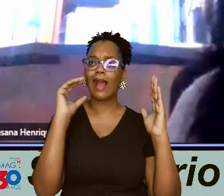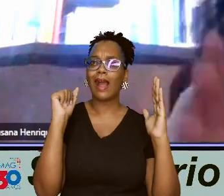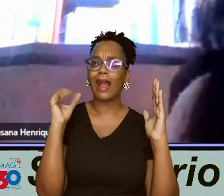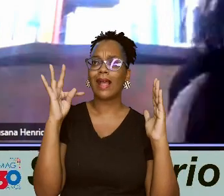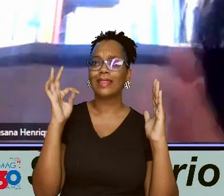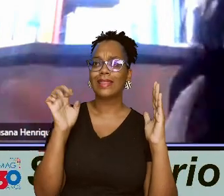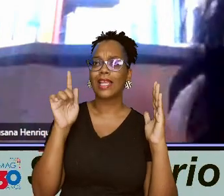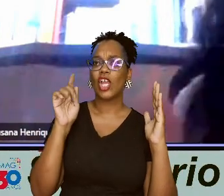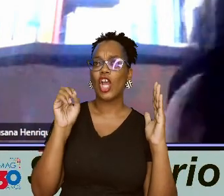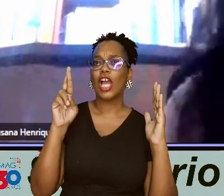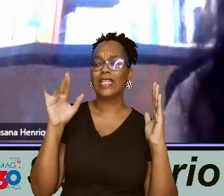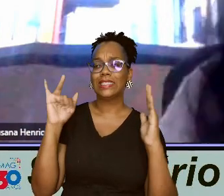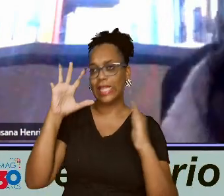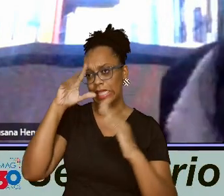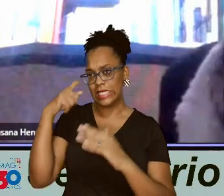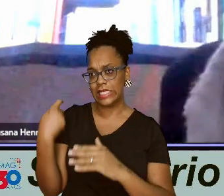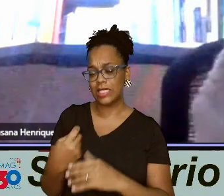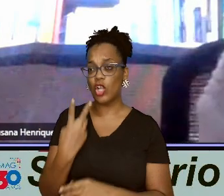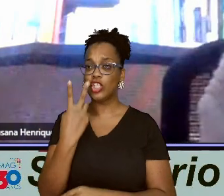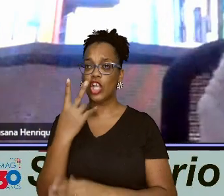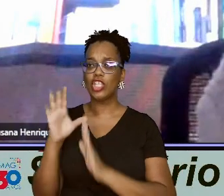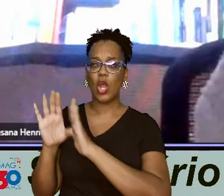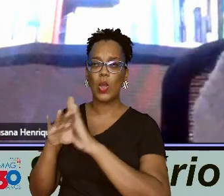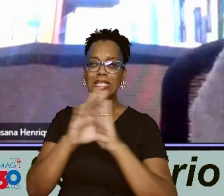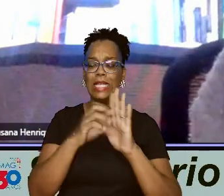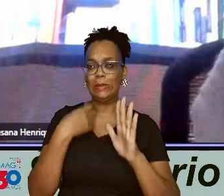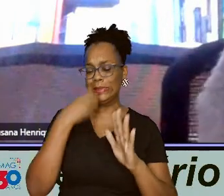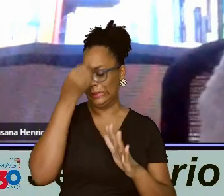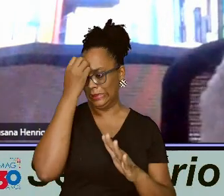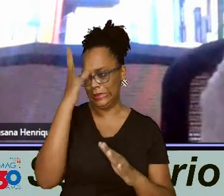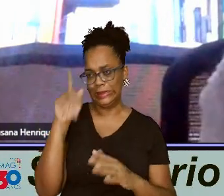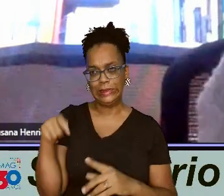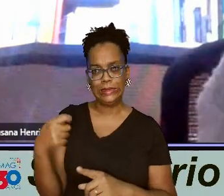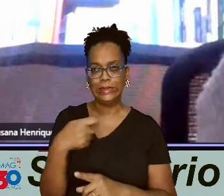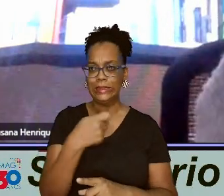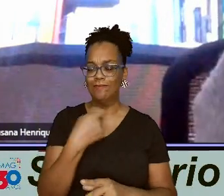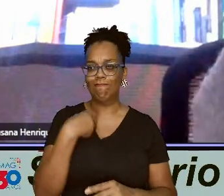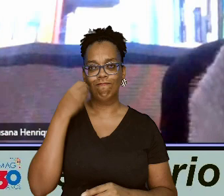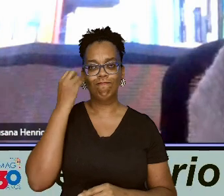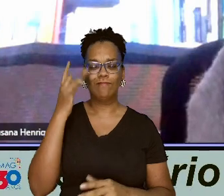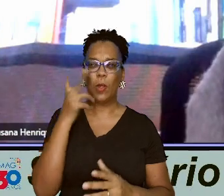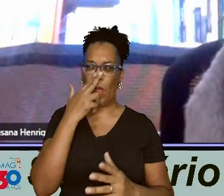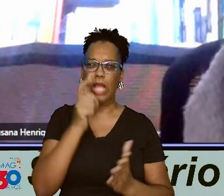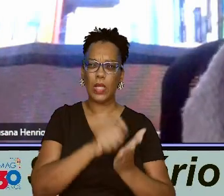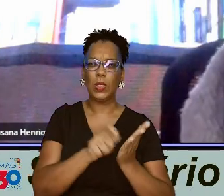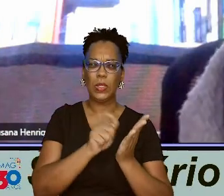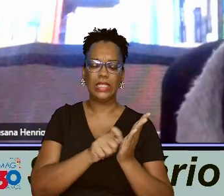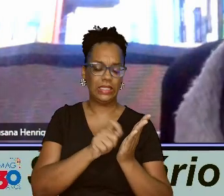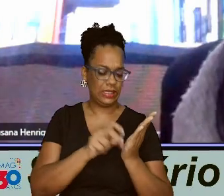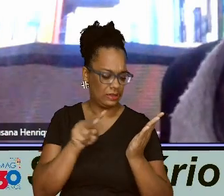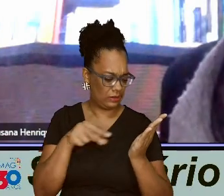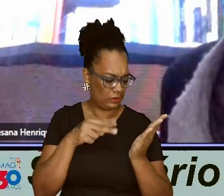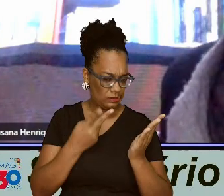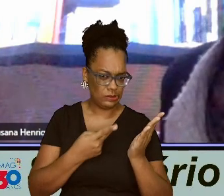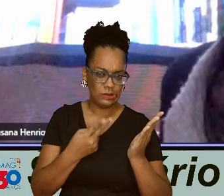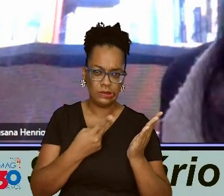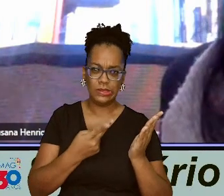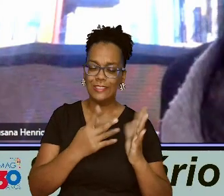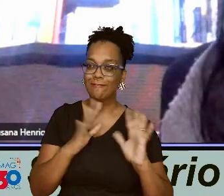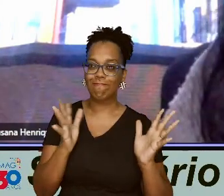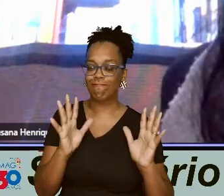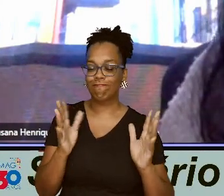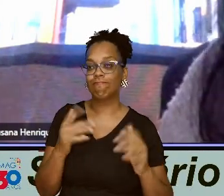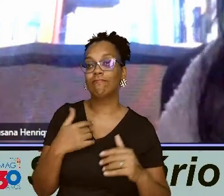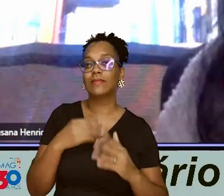as decisões por dois conceitos. Não me lembro mais exatamente quais eram. Acho que eu anotei aqui. Mas quando vocês estavam falando de dificuldade